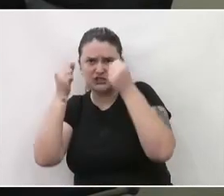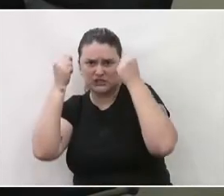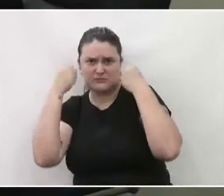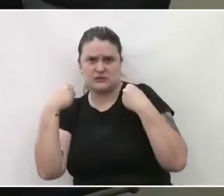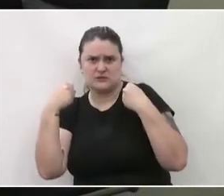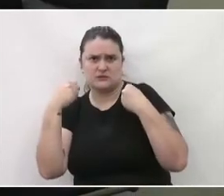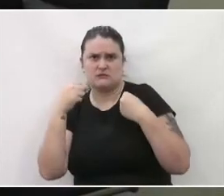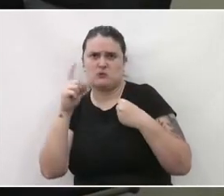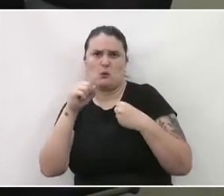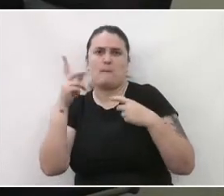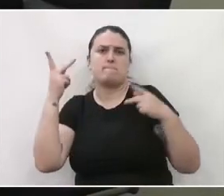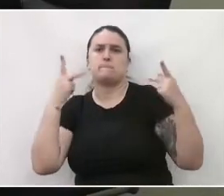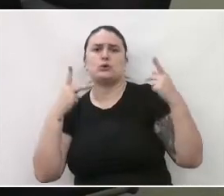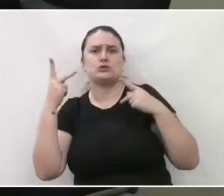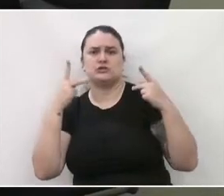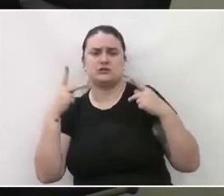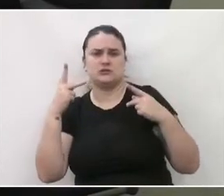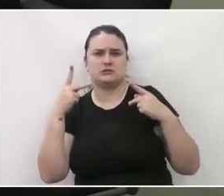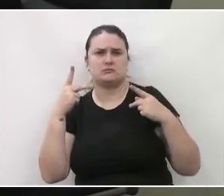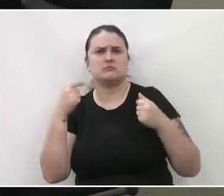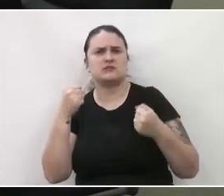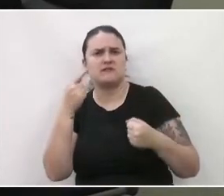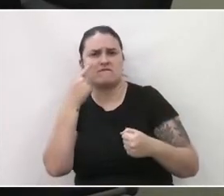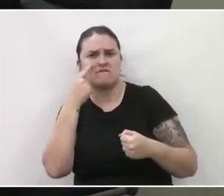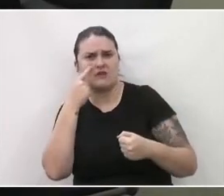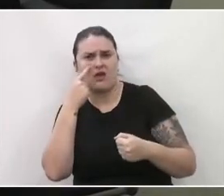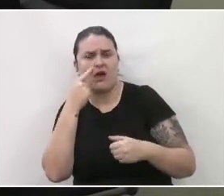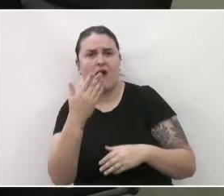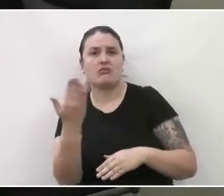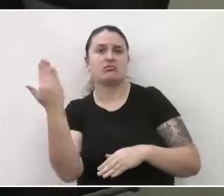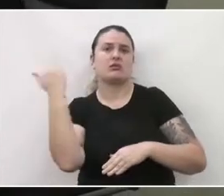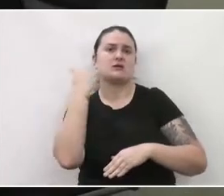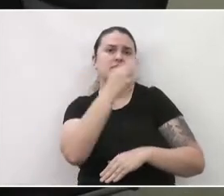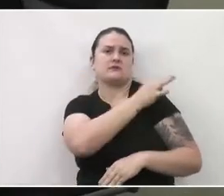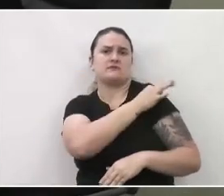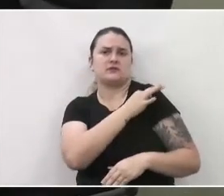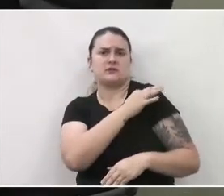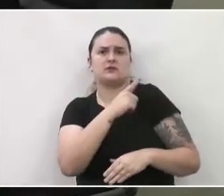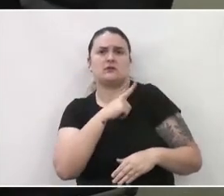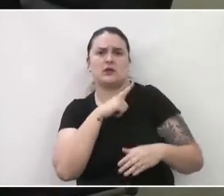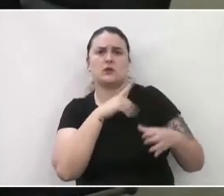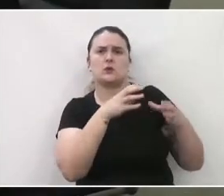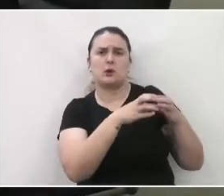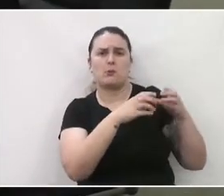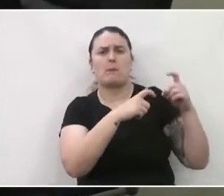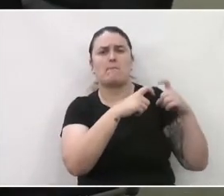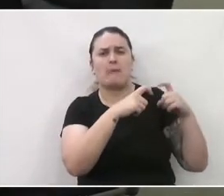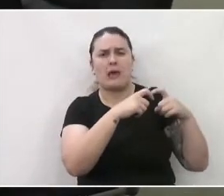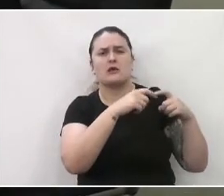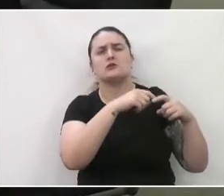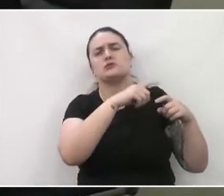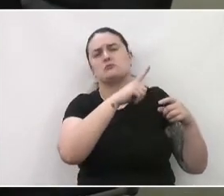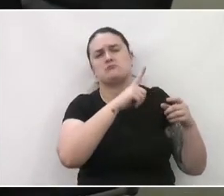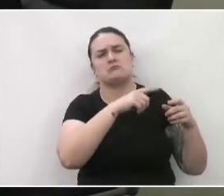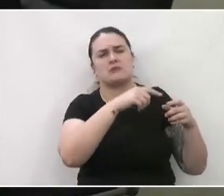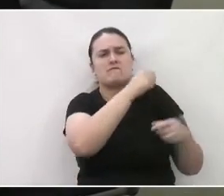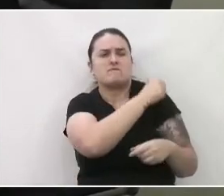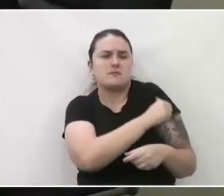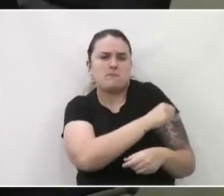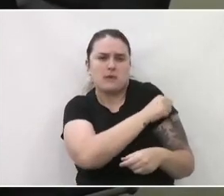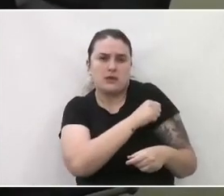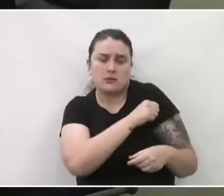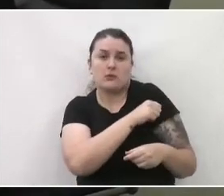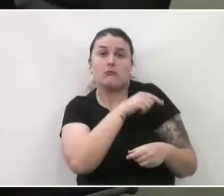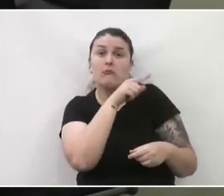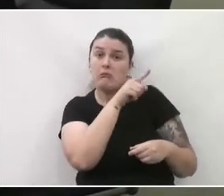como política, né? A gente tem que ver que por trás do prefeito tem uma equipe médica, são vários médicos, vários enfermeiros. E